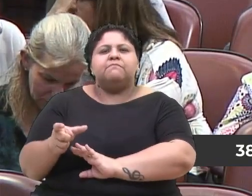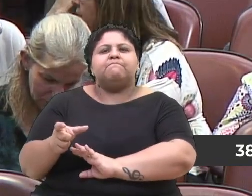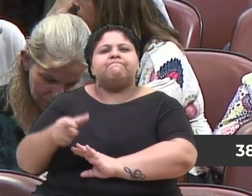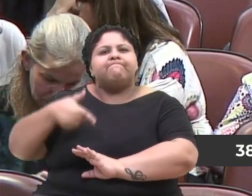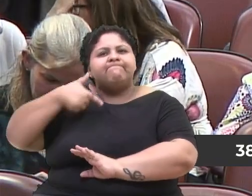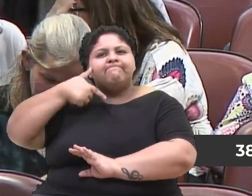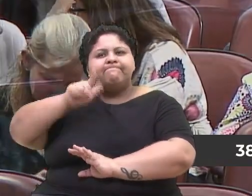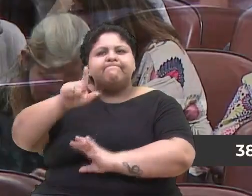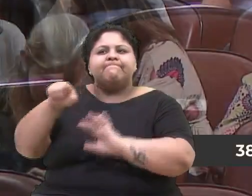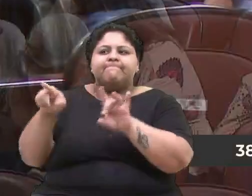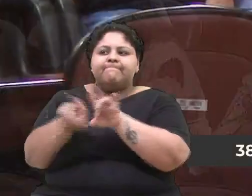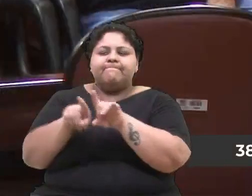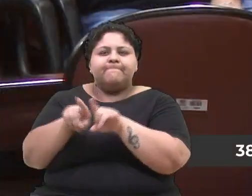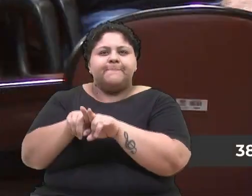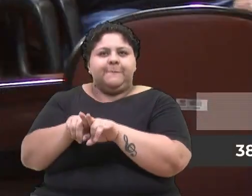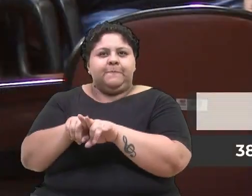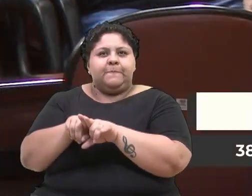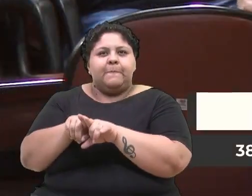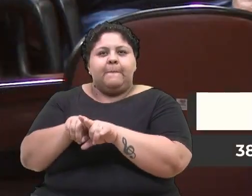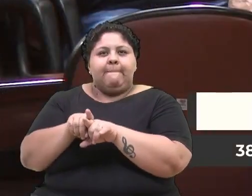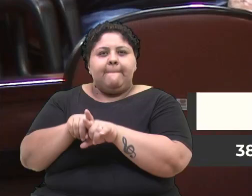conseguindo também